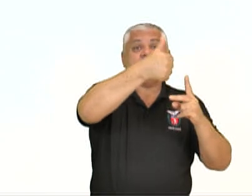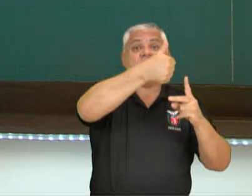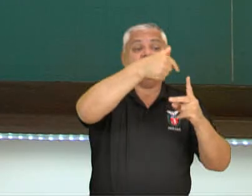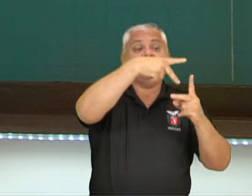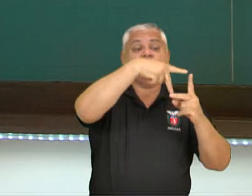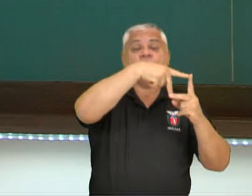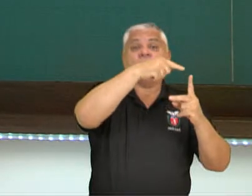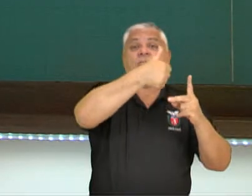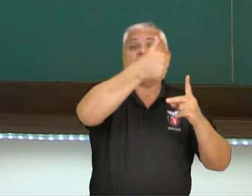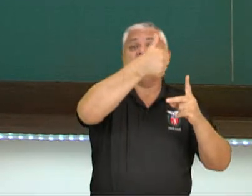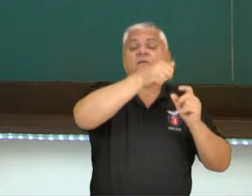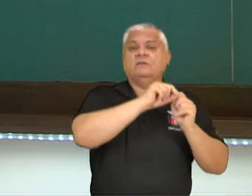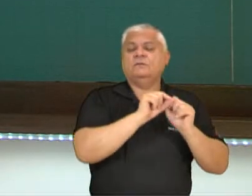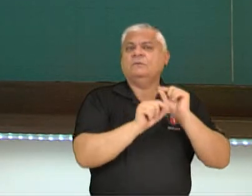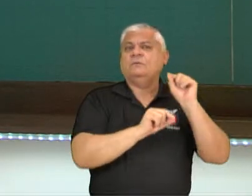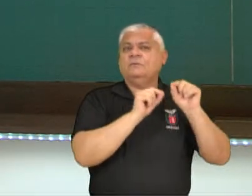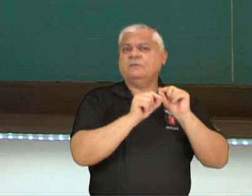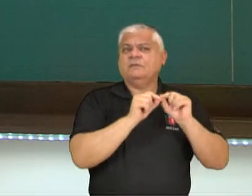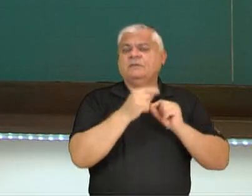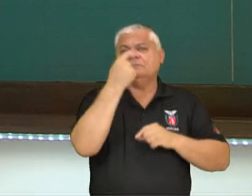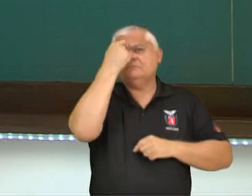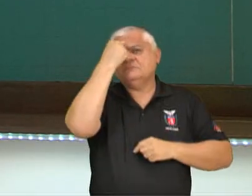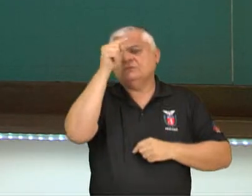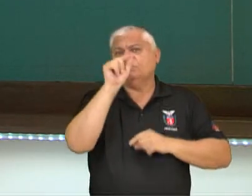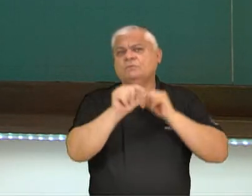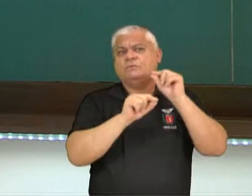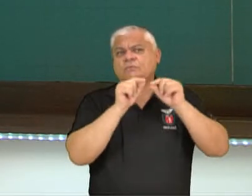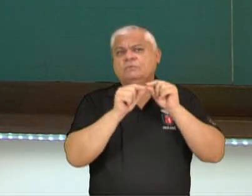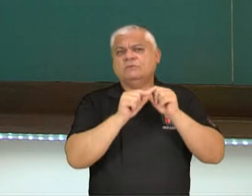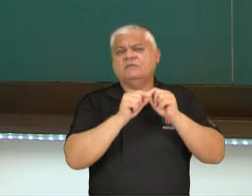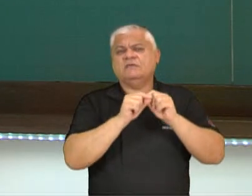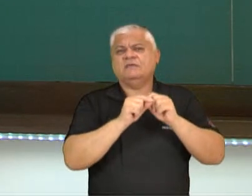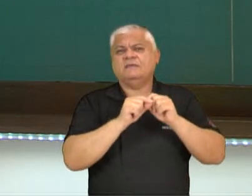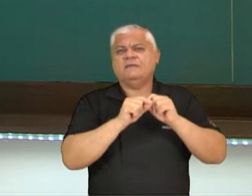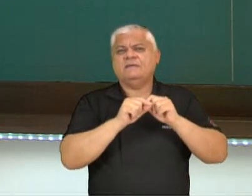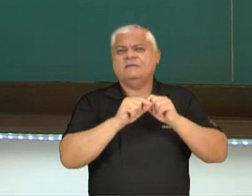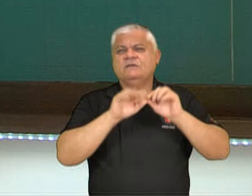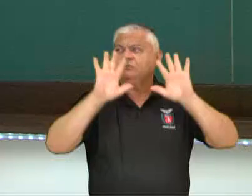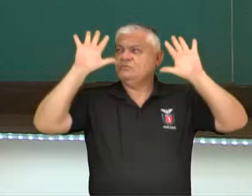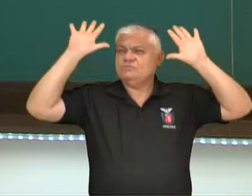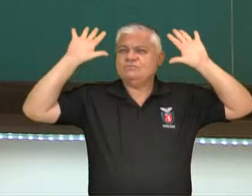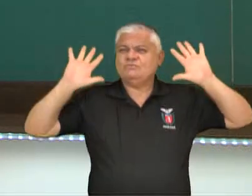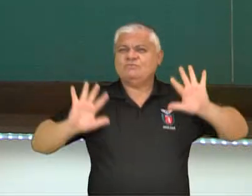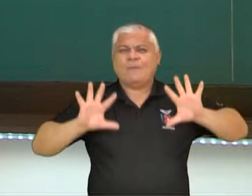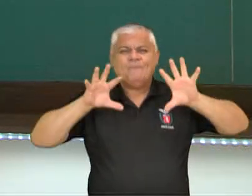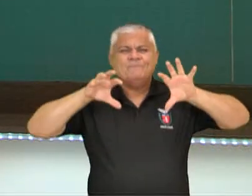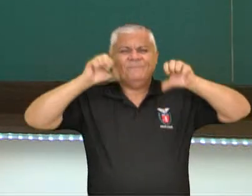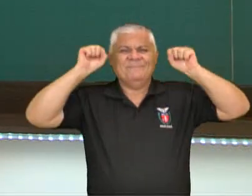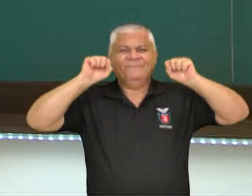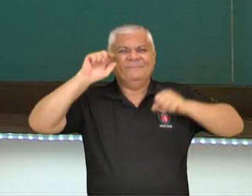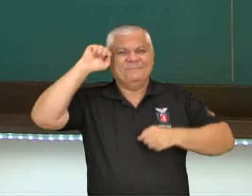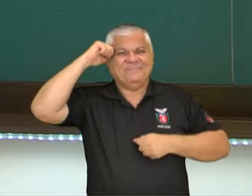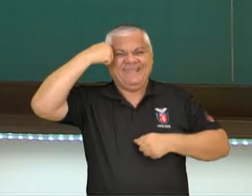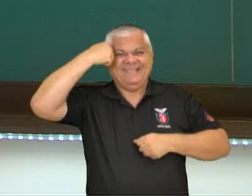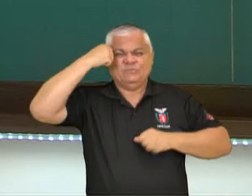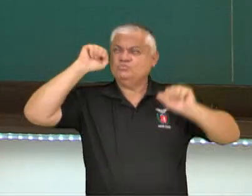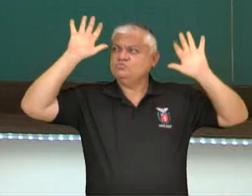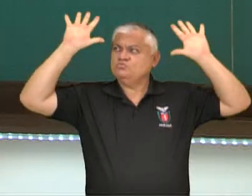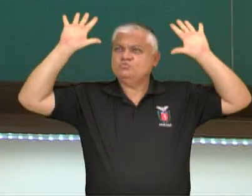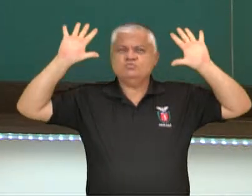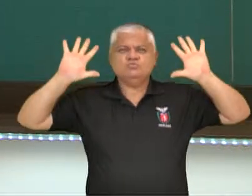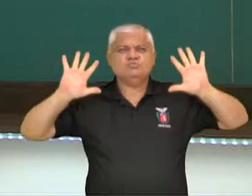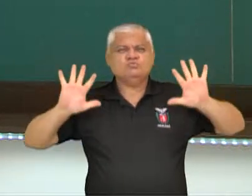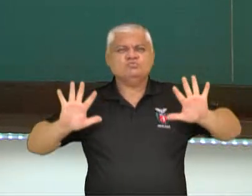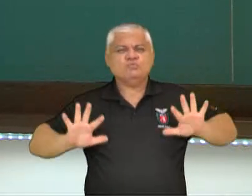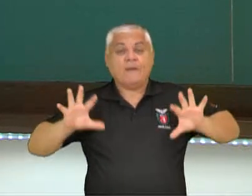a pessoa que elaborou essa tirinha, ela optou por fazer um fundo pintado de preto para ilustrar a escuridão,